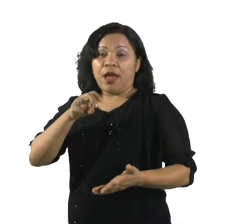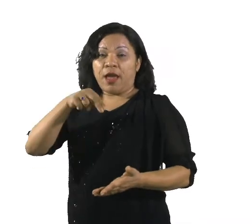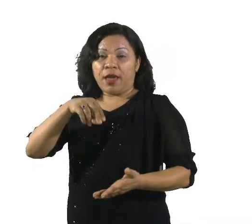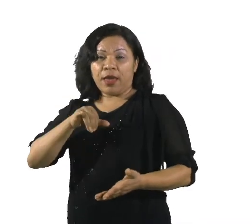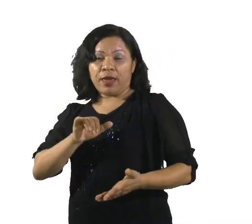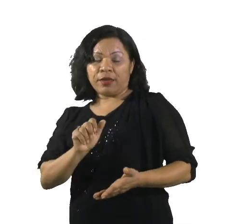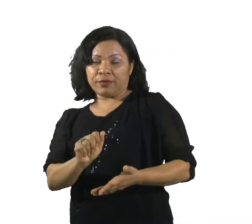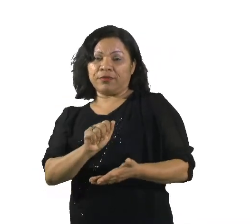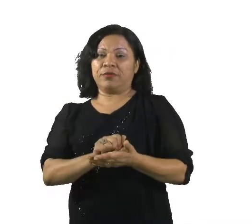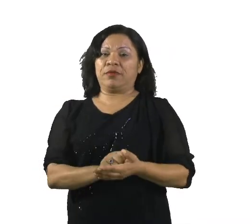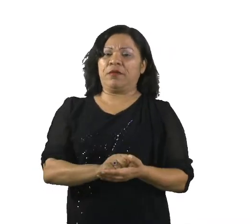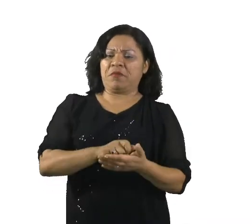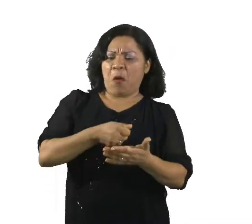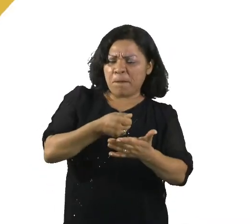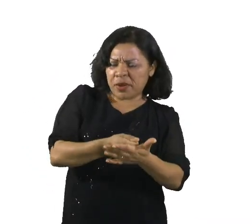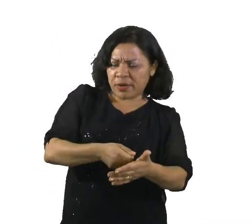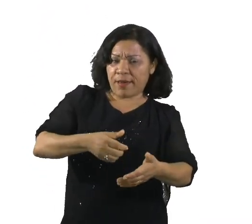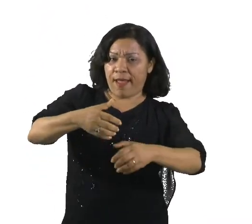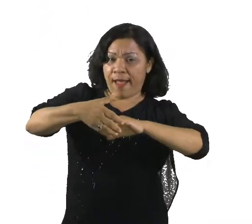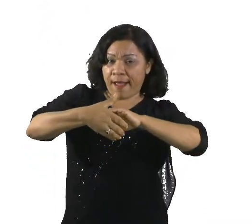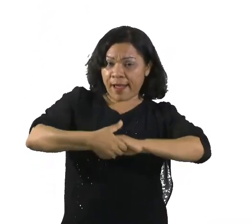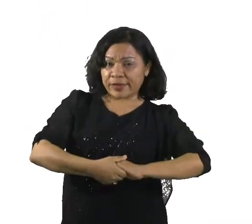um homem que ela não ama.